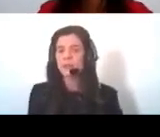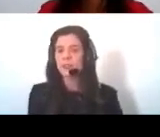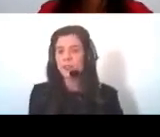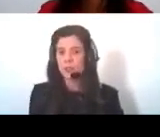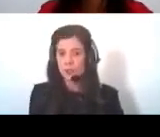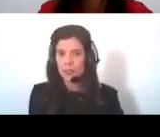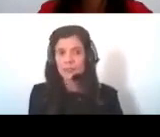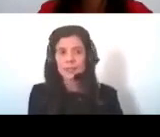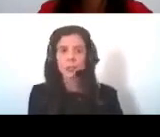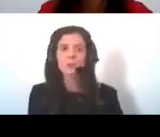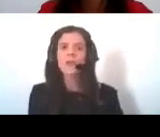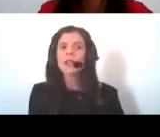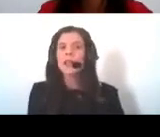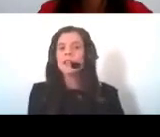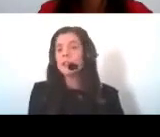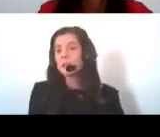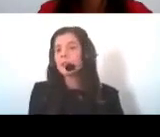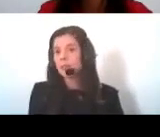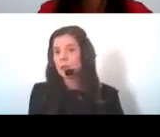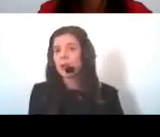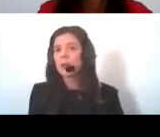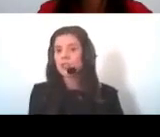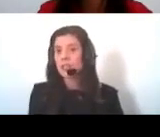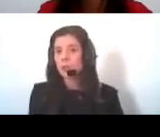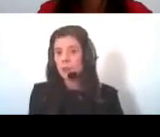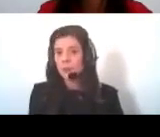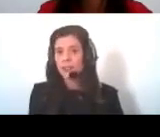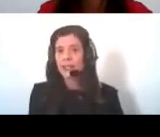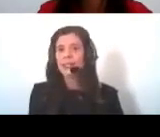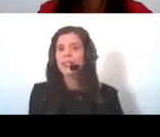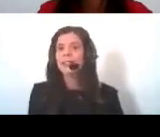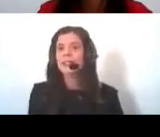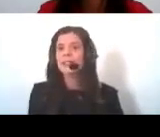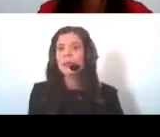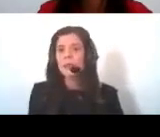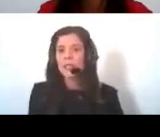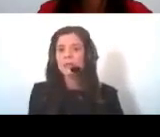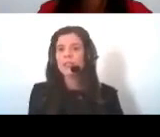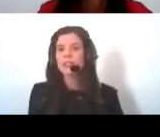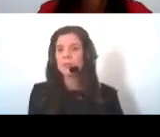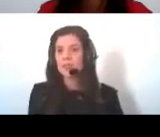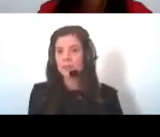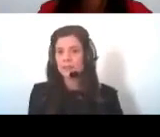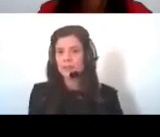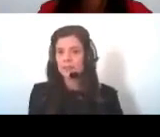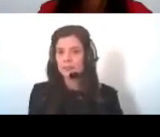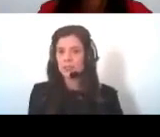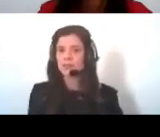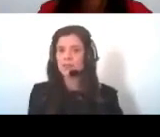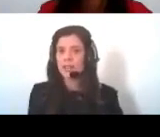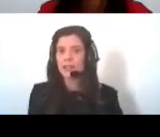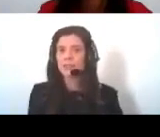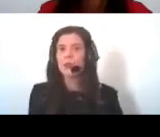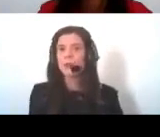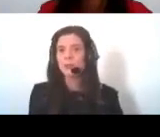para que seja feita a contratação. Existe um percentual que a gente tem que cumprir por lei, que tem que ser no mínimo 30% desses tanto